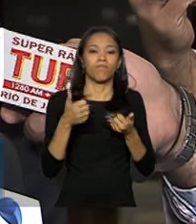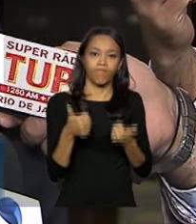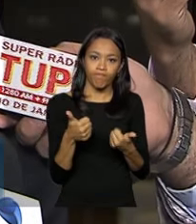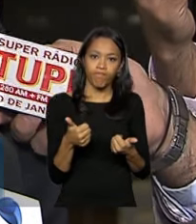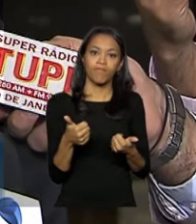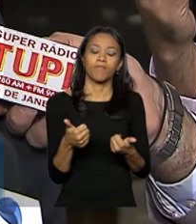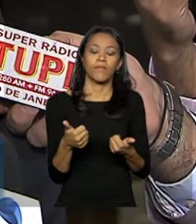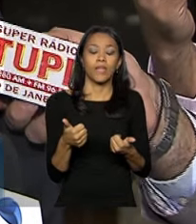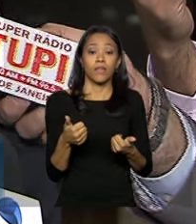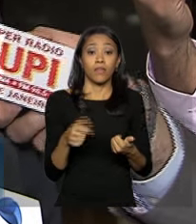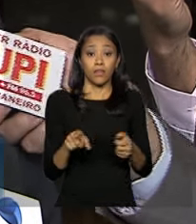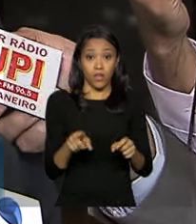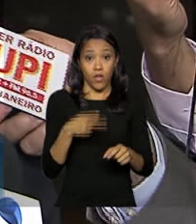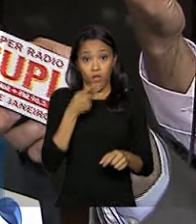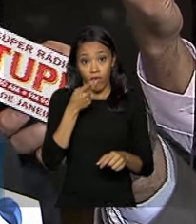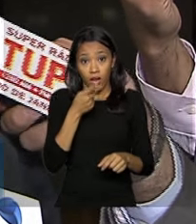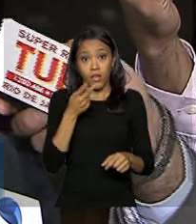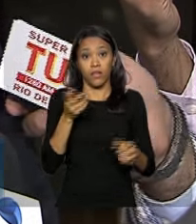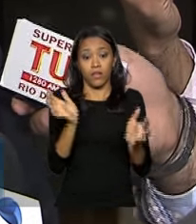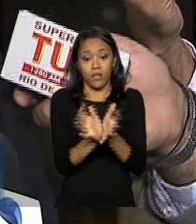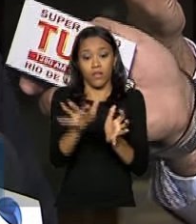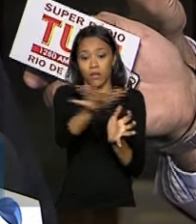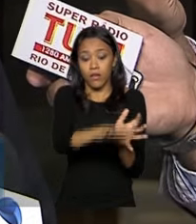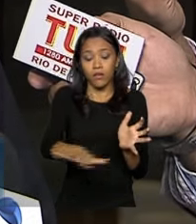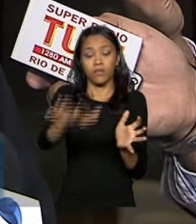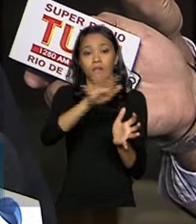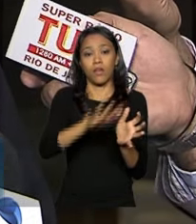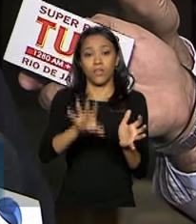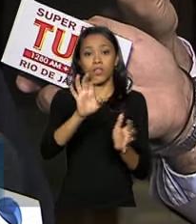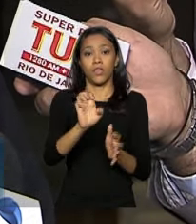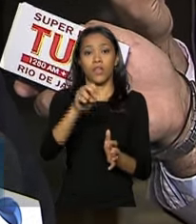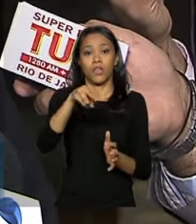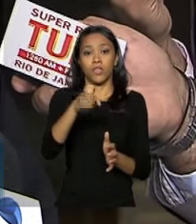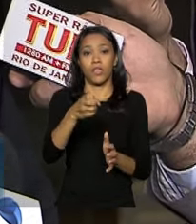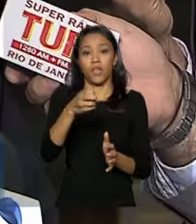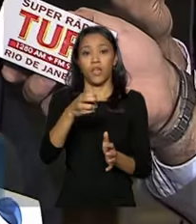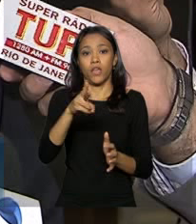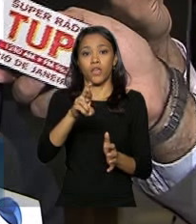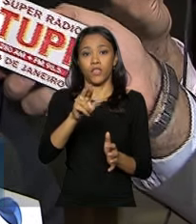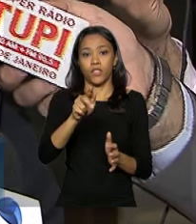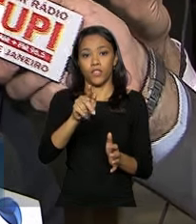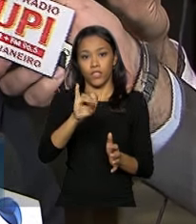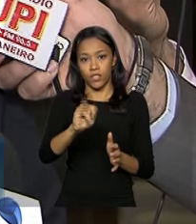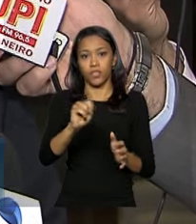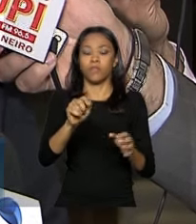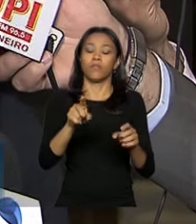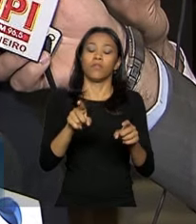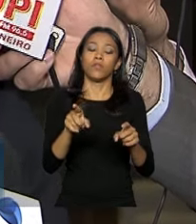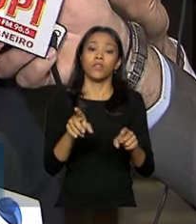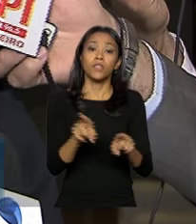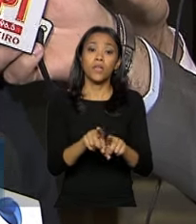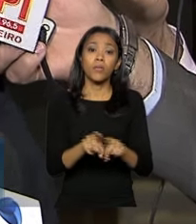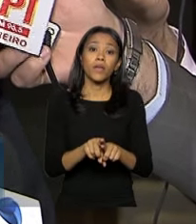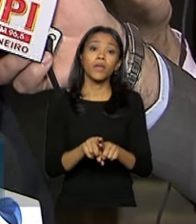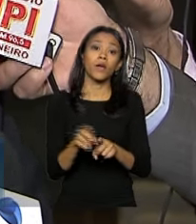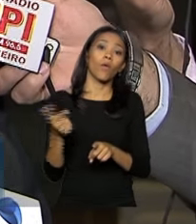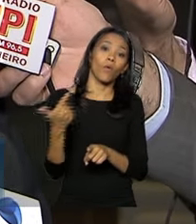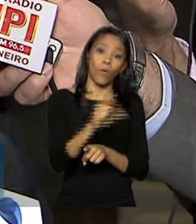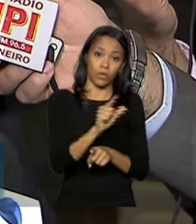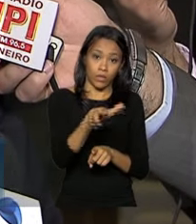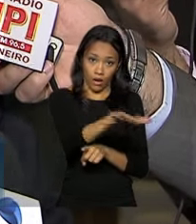eu destacaria, portanto, essa área de energia e de eficiência energética como um outro campo. E no